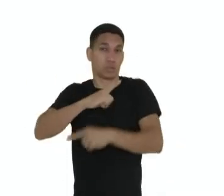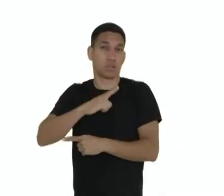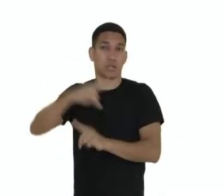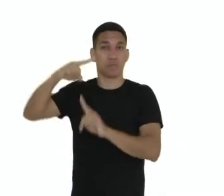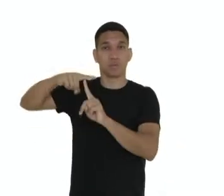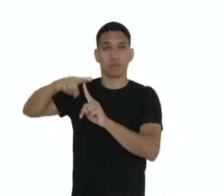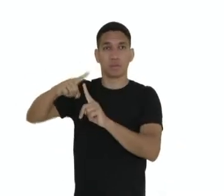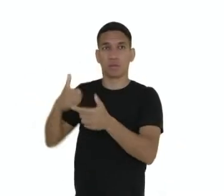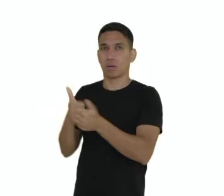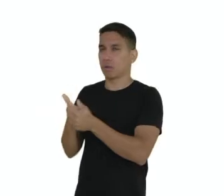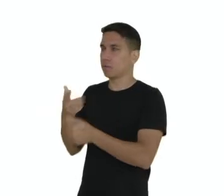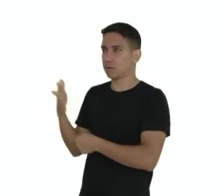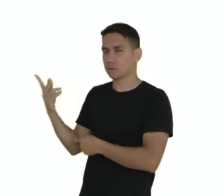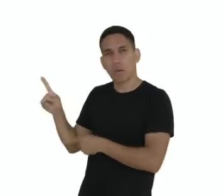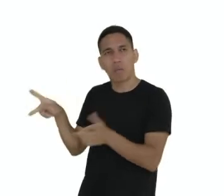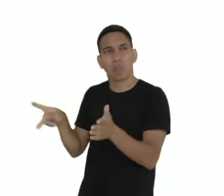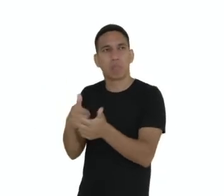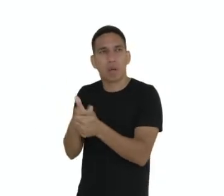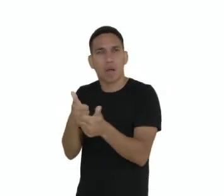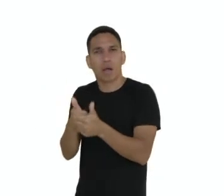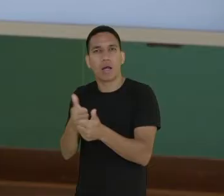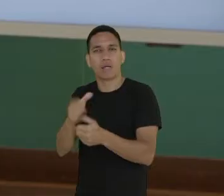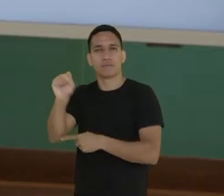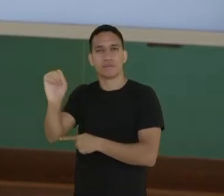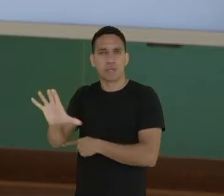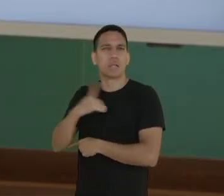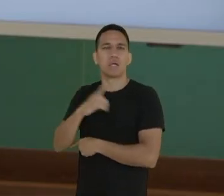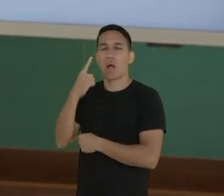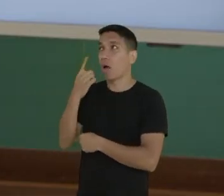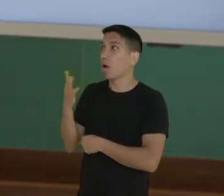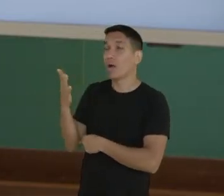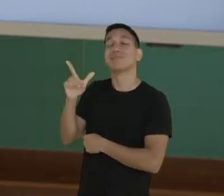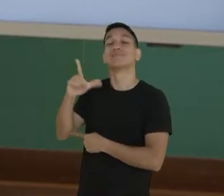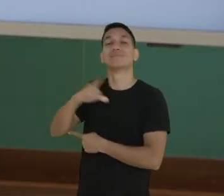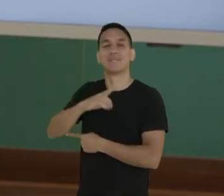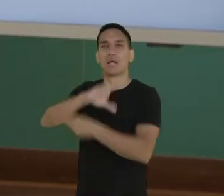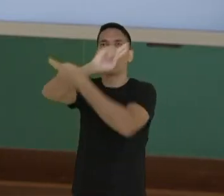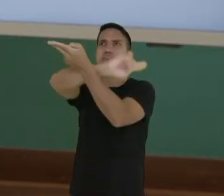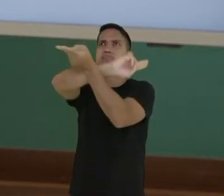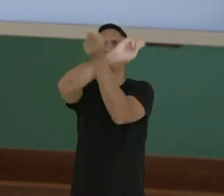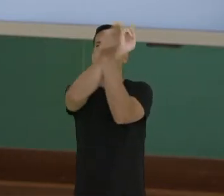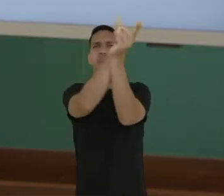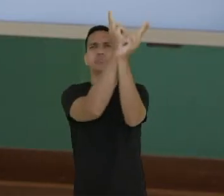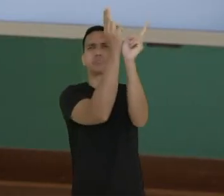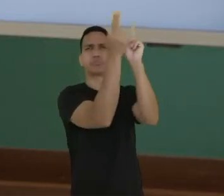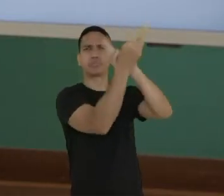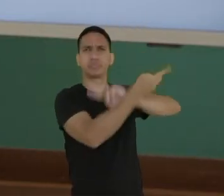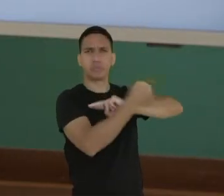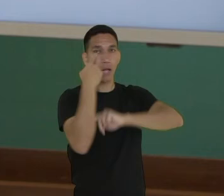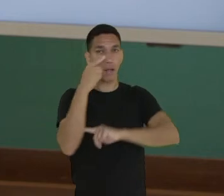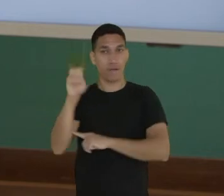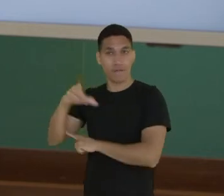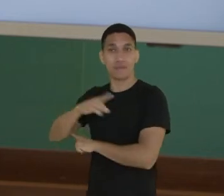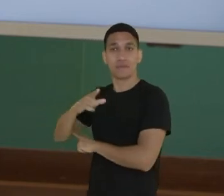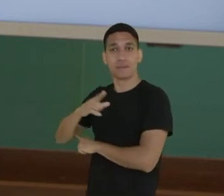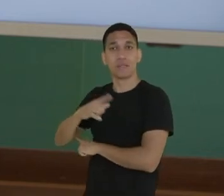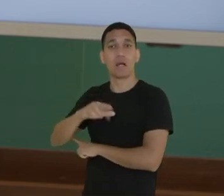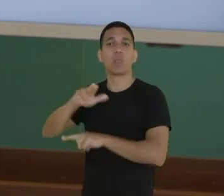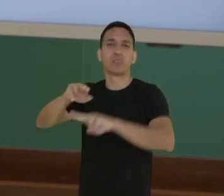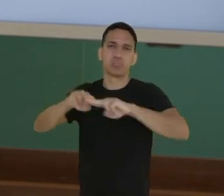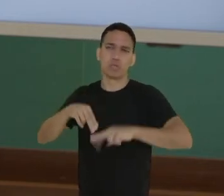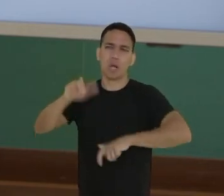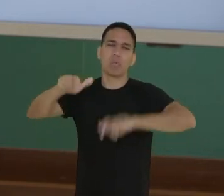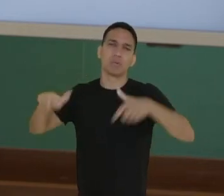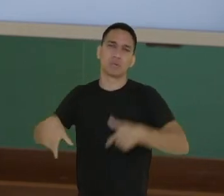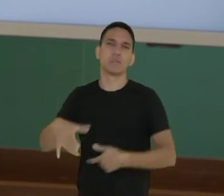Santa Catarina. Então, você vê essas turbinas eólicas bastante, né, quando você está indo em direção a Palmas, certo? E a galera de Palmas sabe que